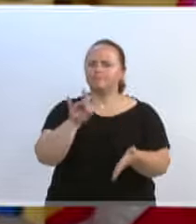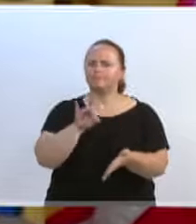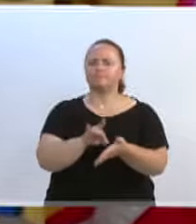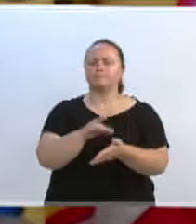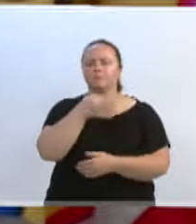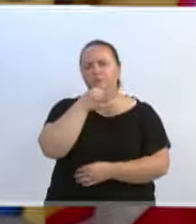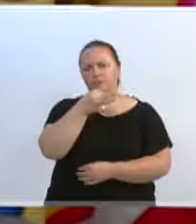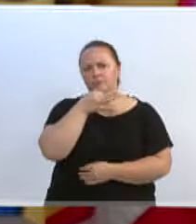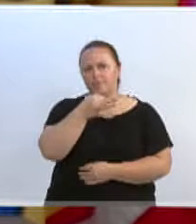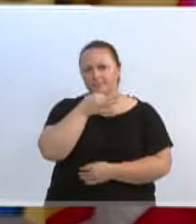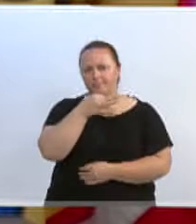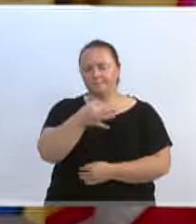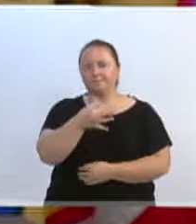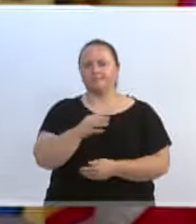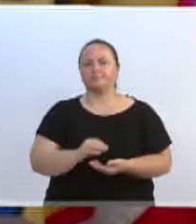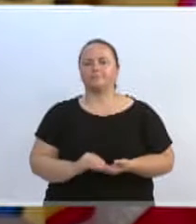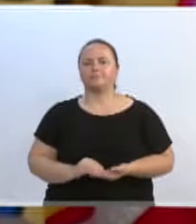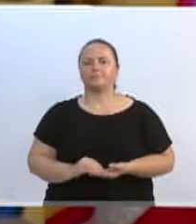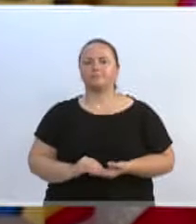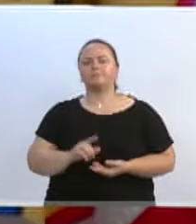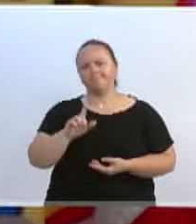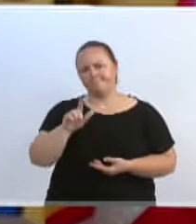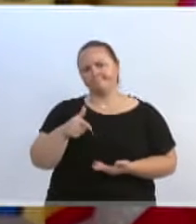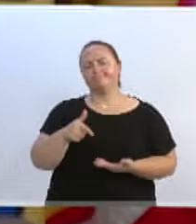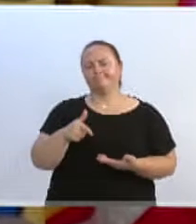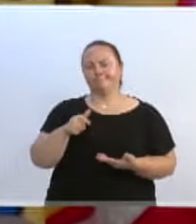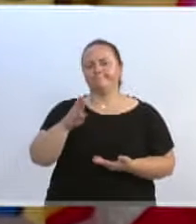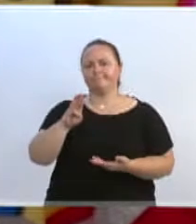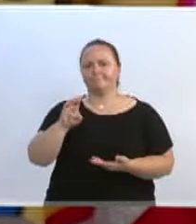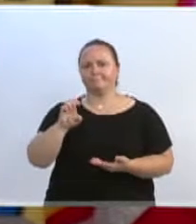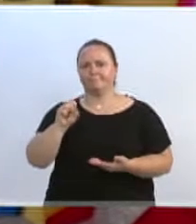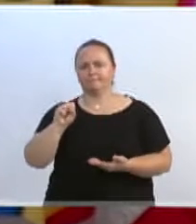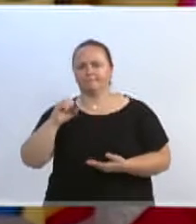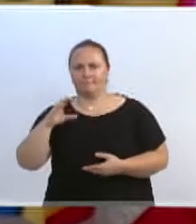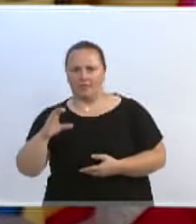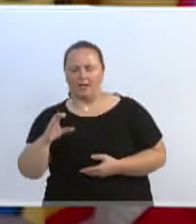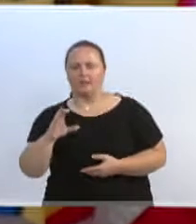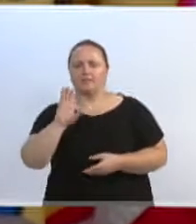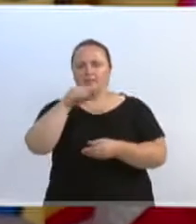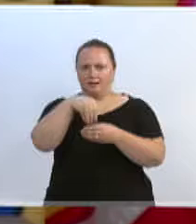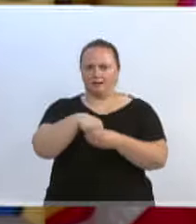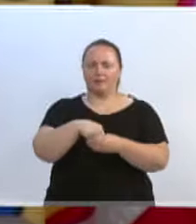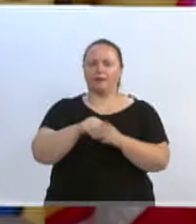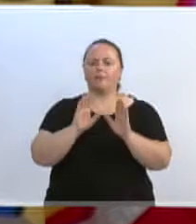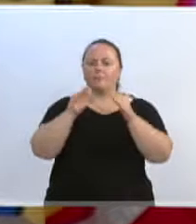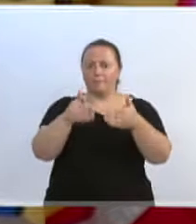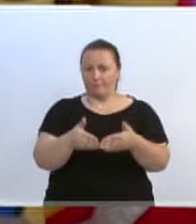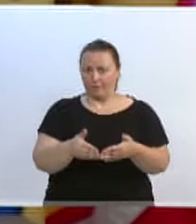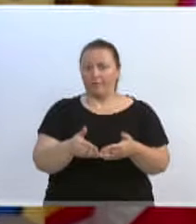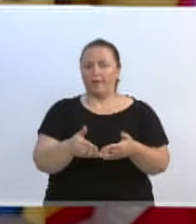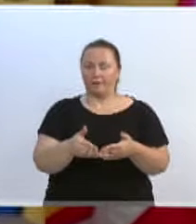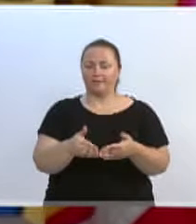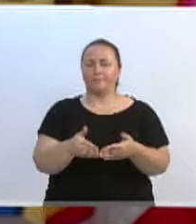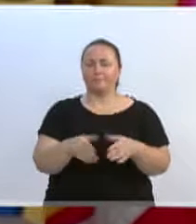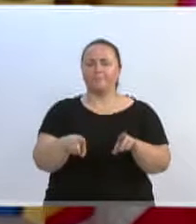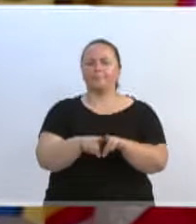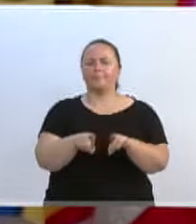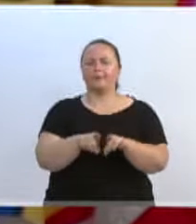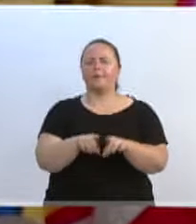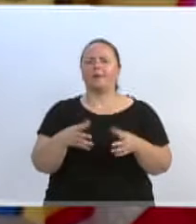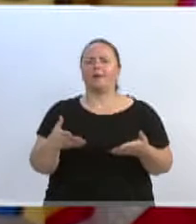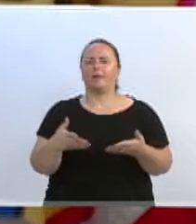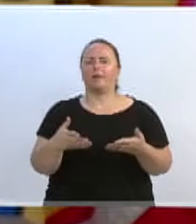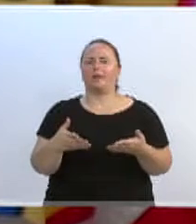sugestão, que é aquela situação ali do BESC, que fica ali próximo ao próprio fórum, né, também ao